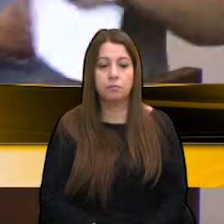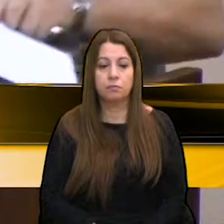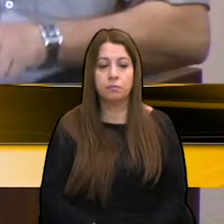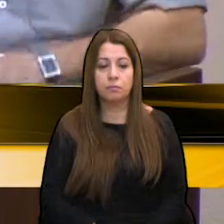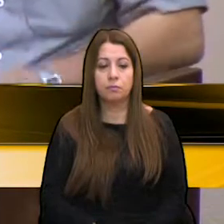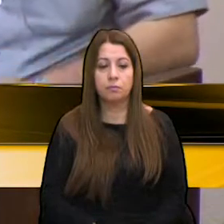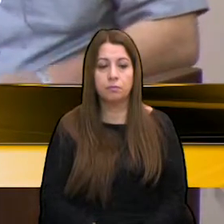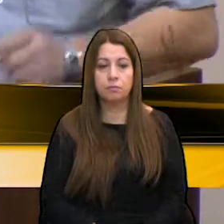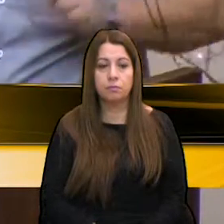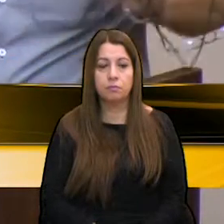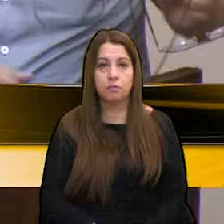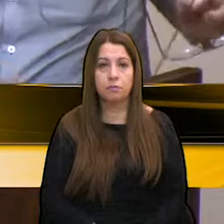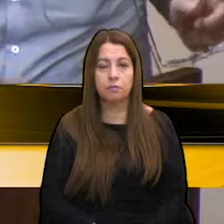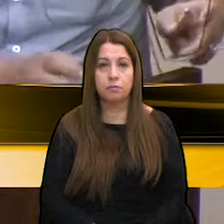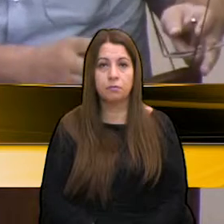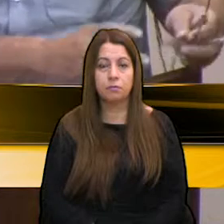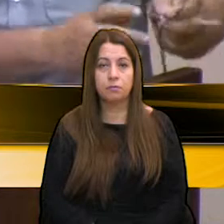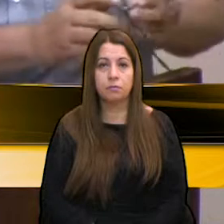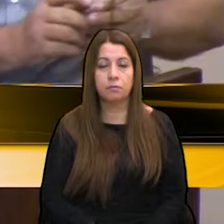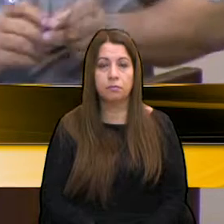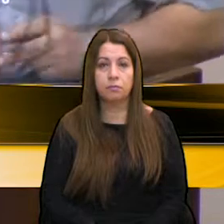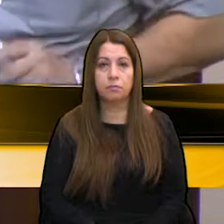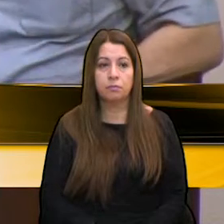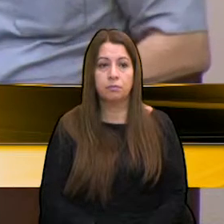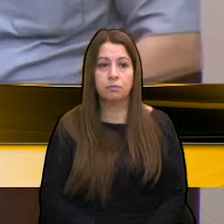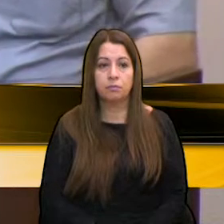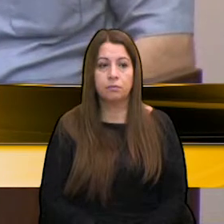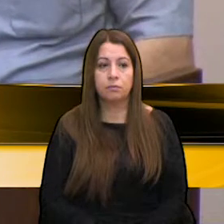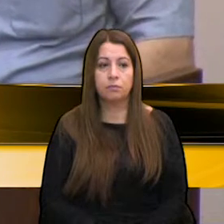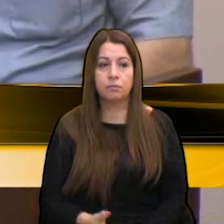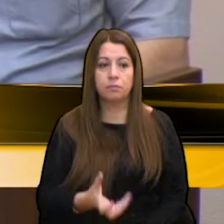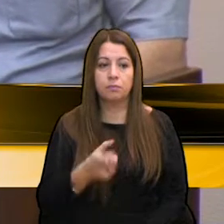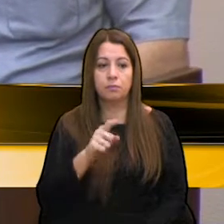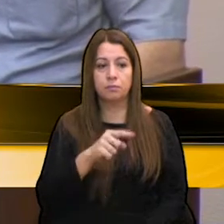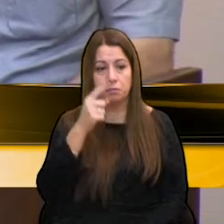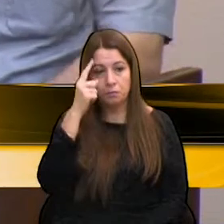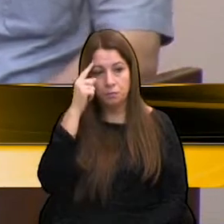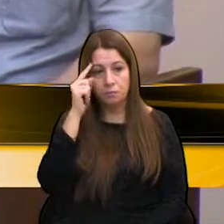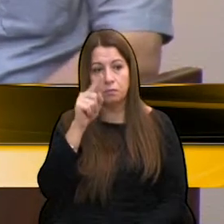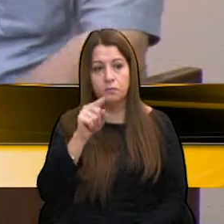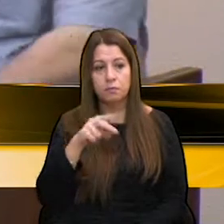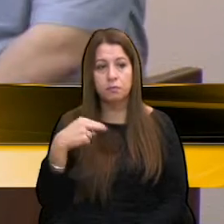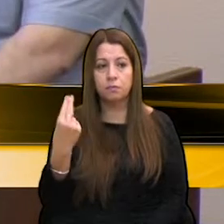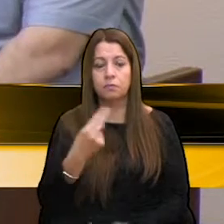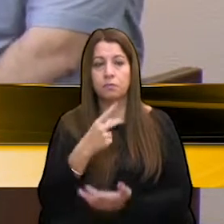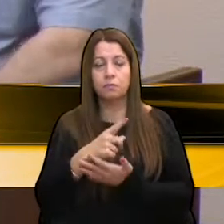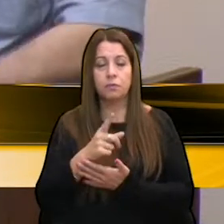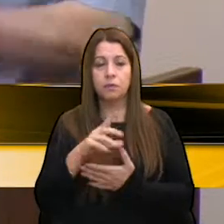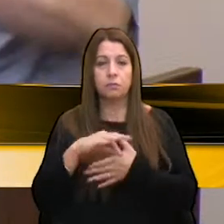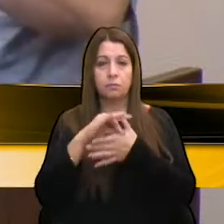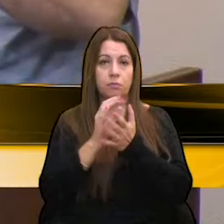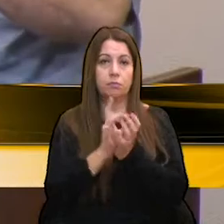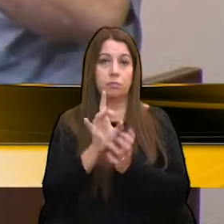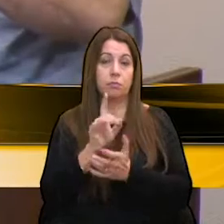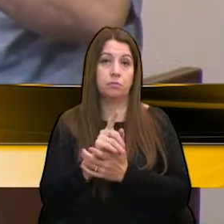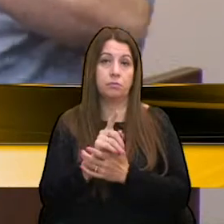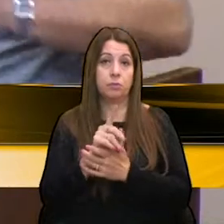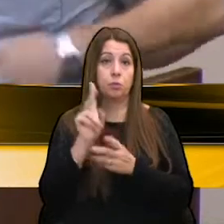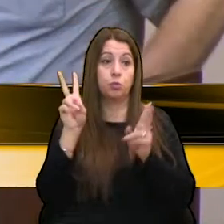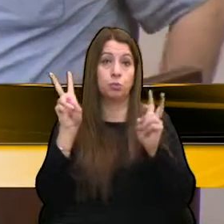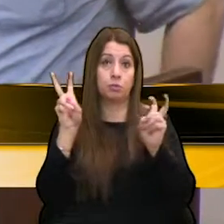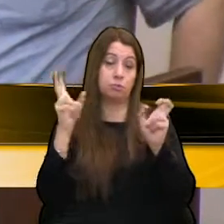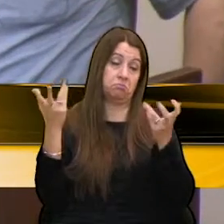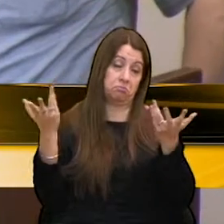Obrigado, presidente. Porque parece, nós aqui, eu não vou pedir declaração de líder hoje, porque nossos assuntos